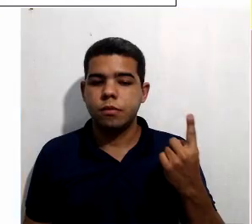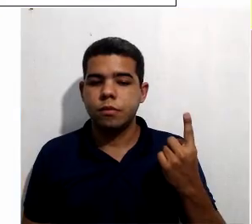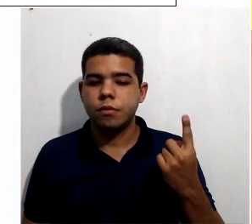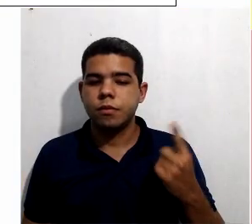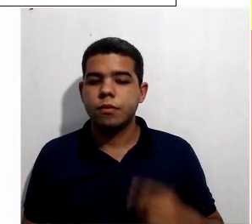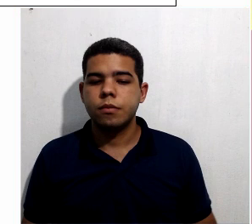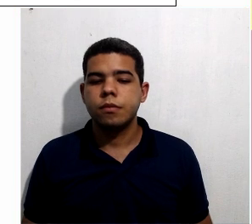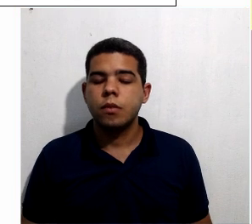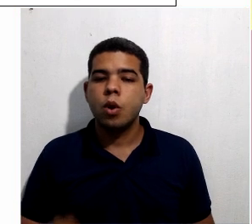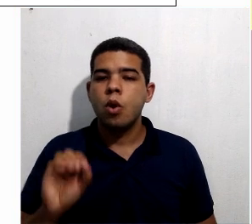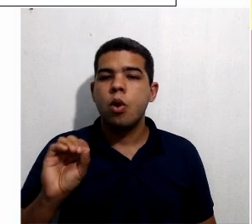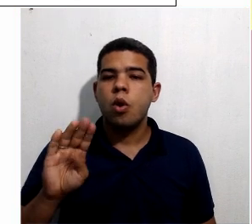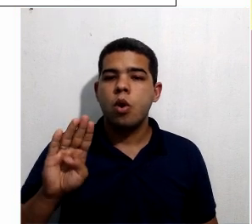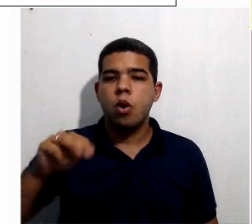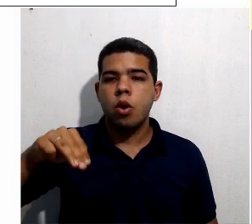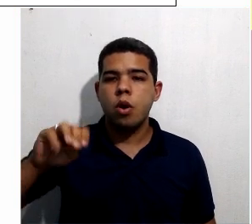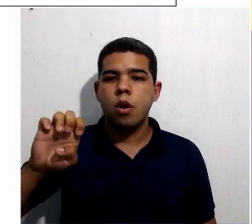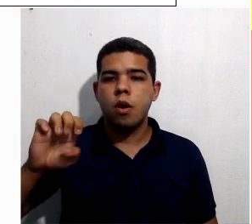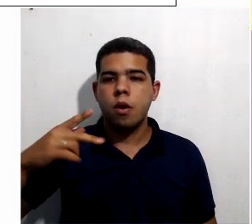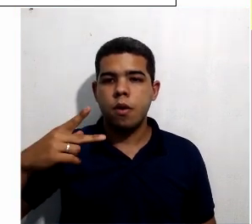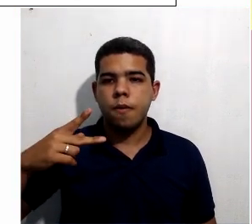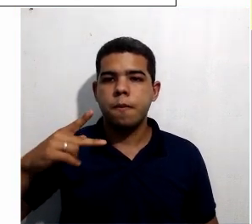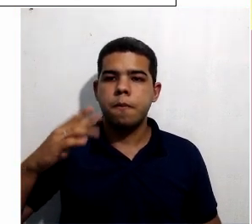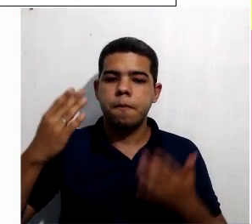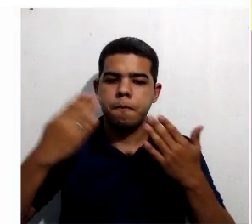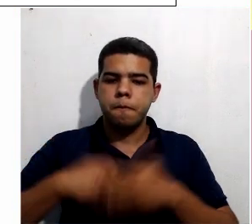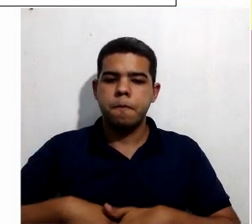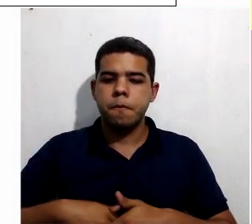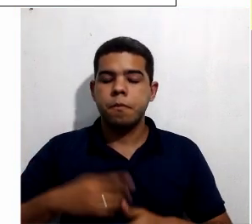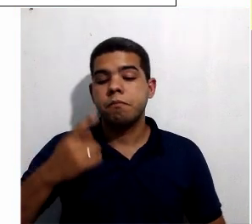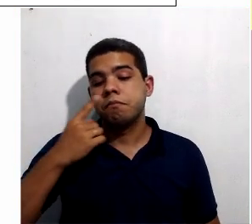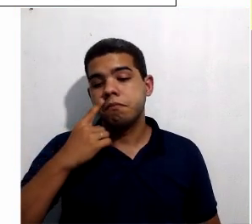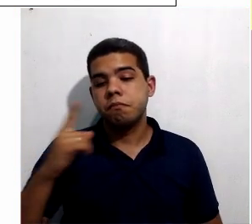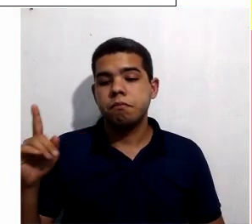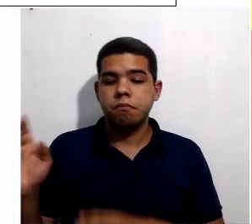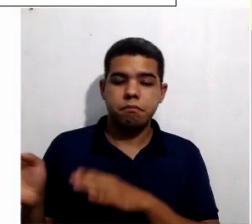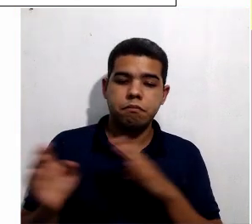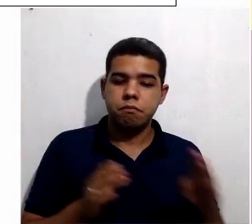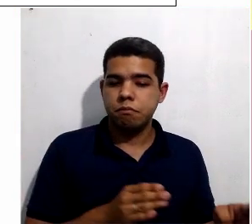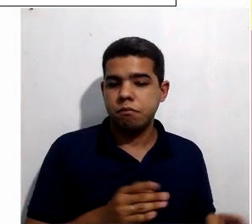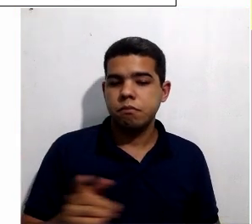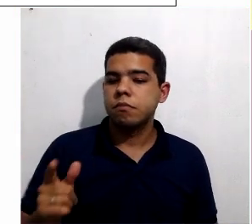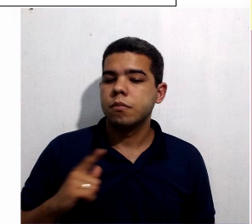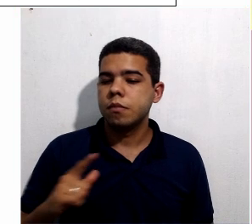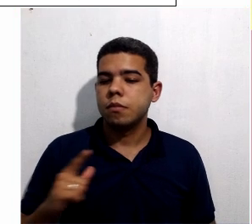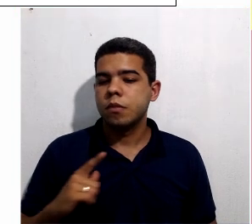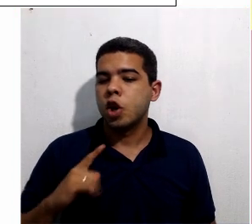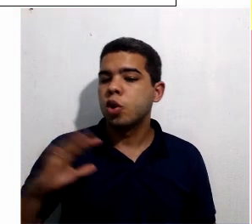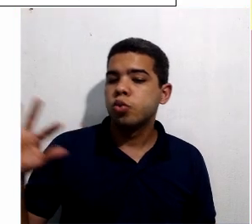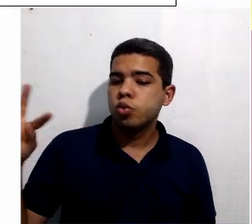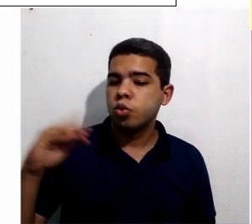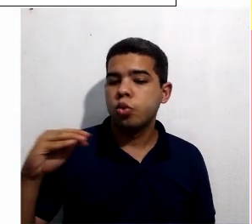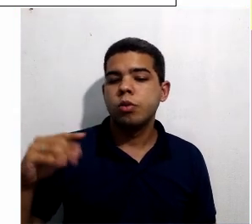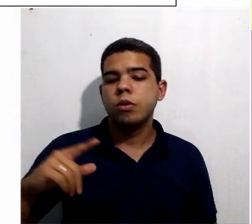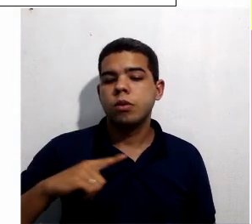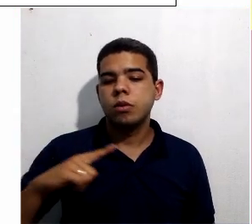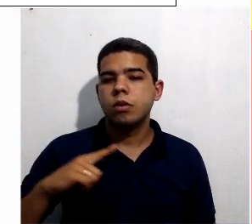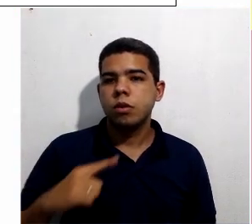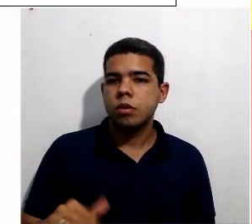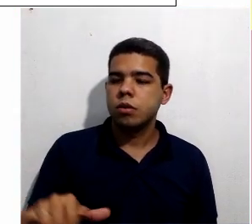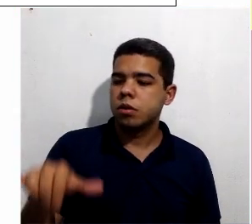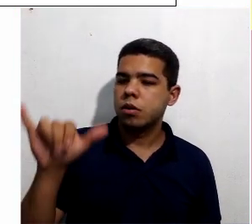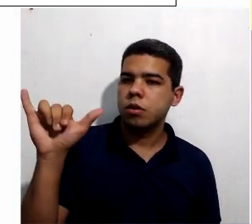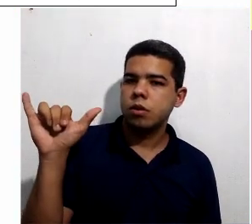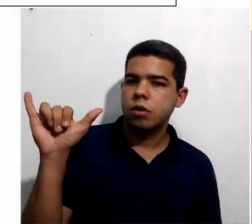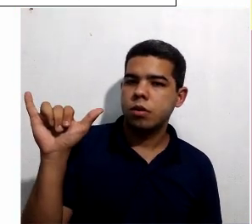1, questão retirada da UBMEP, temos o seguinte. Observe a sequência de figuras abaixo. Todas elas